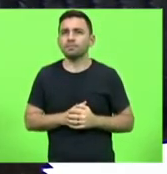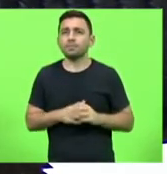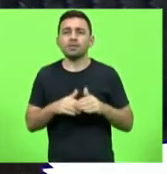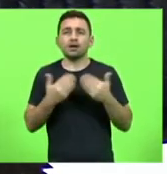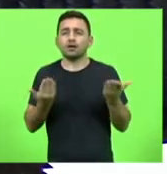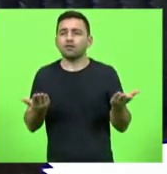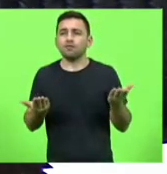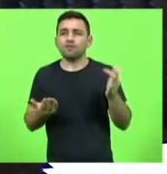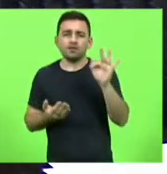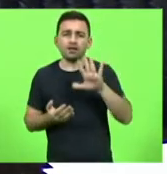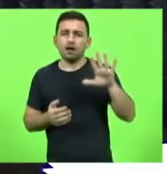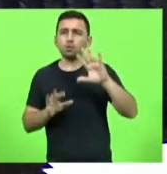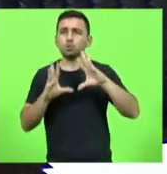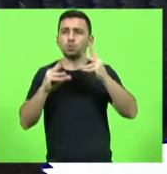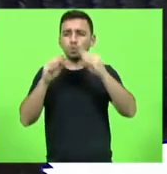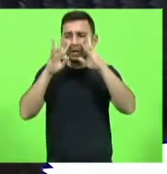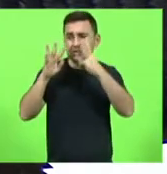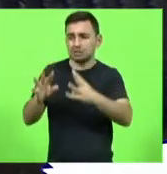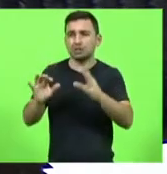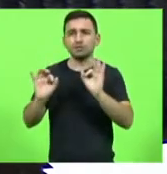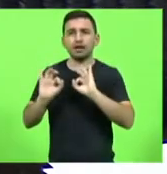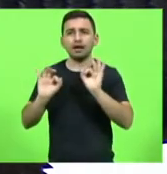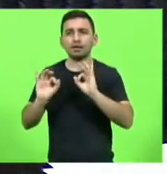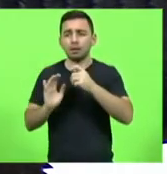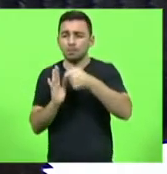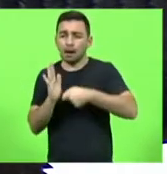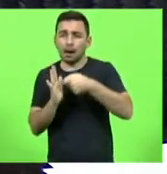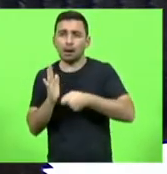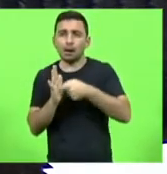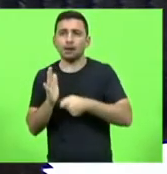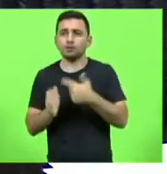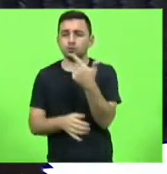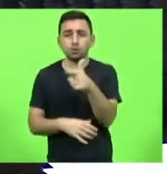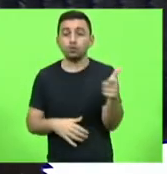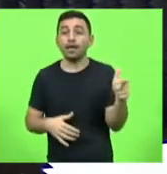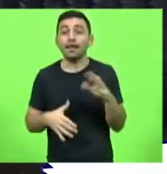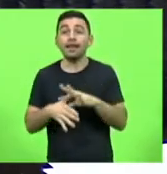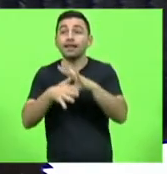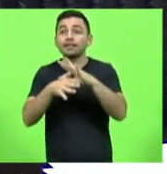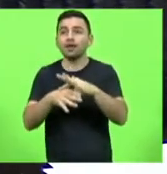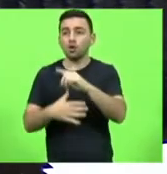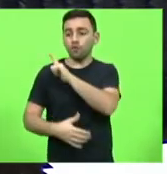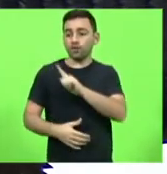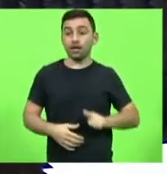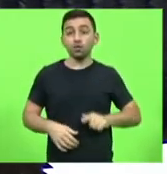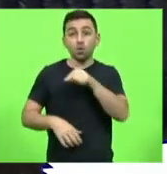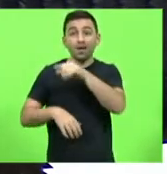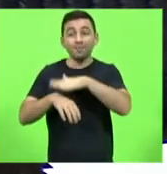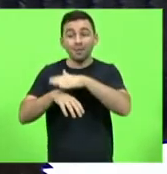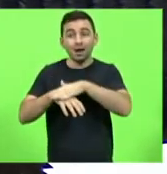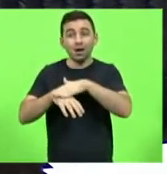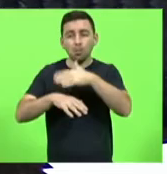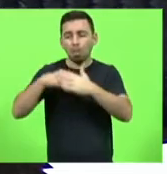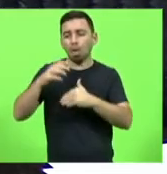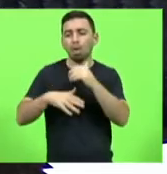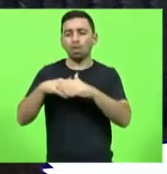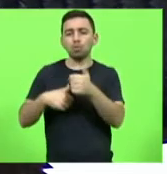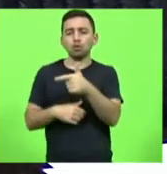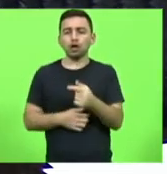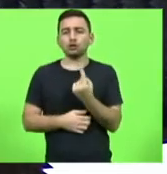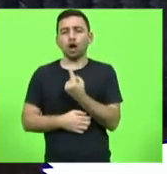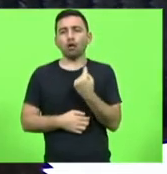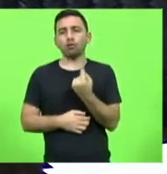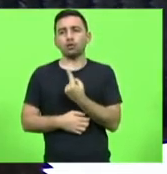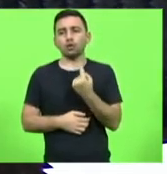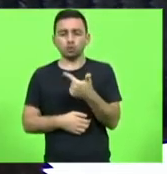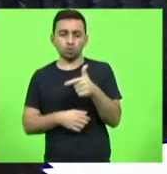certamente nem se ligaram nessa pauta. Ninguém cobrou. Não houve liderança. Houve um governador inexperiente, tentando fazer lobby sozinho. Não tem